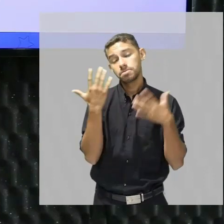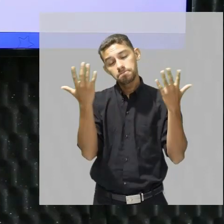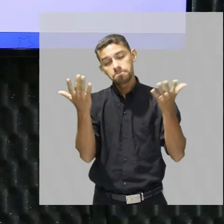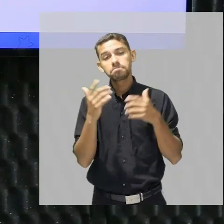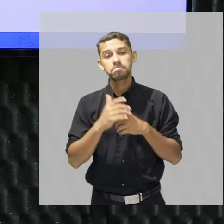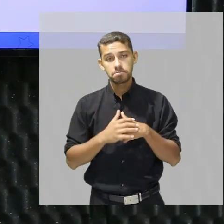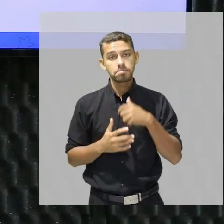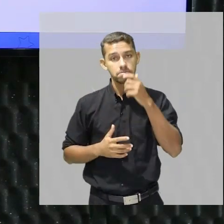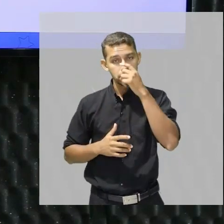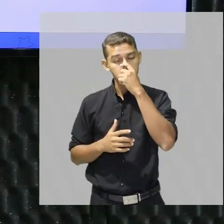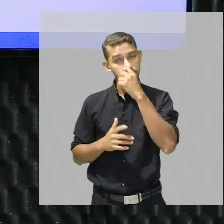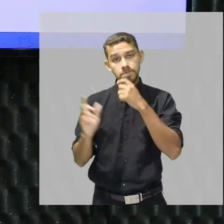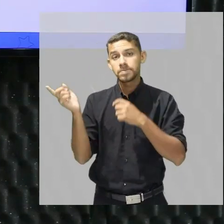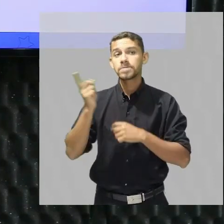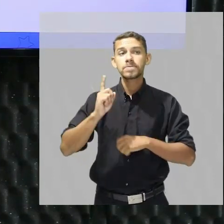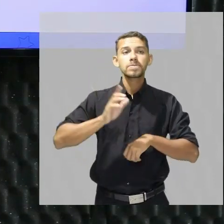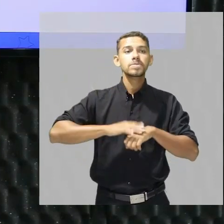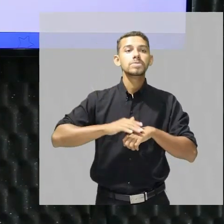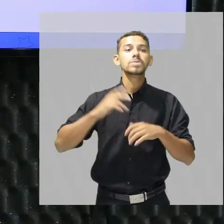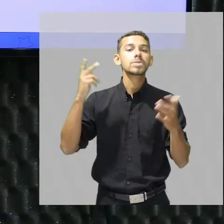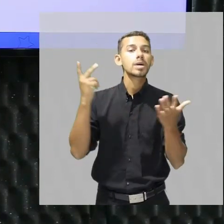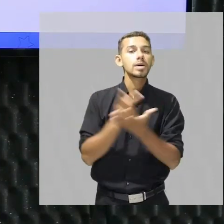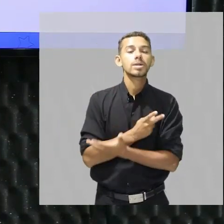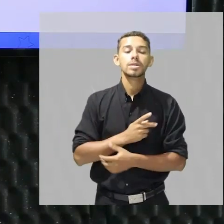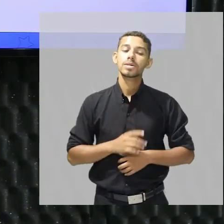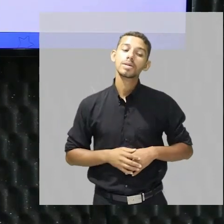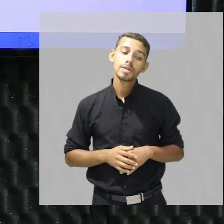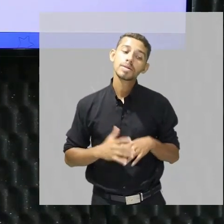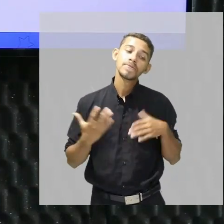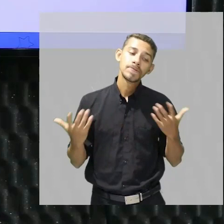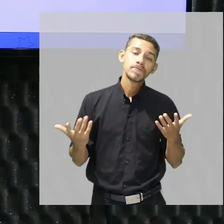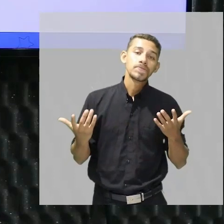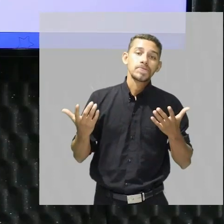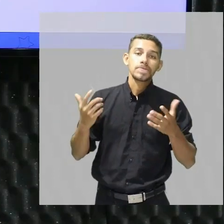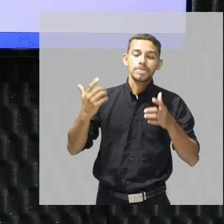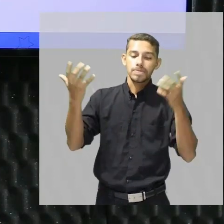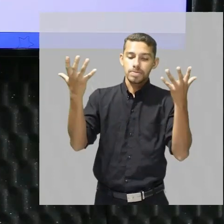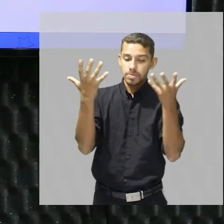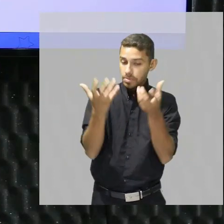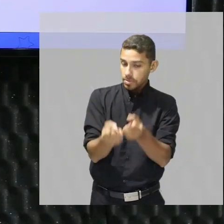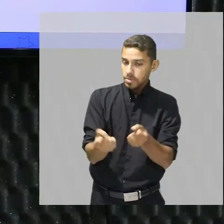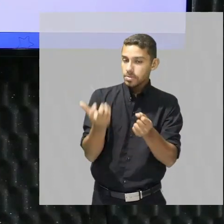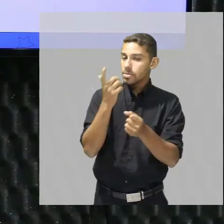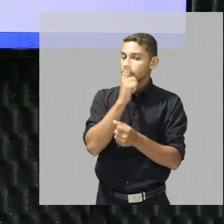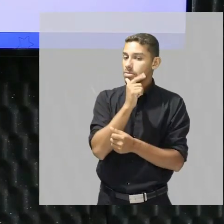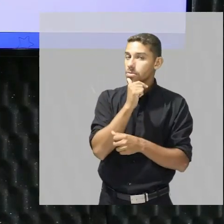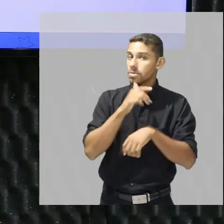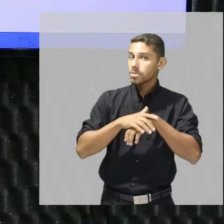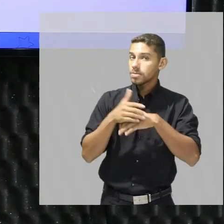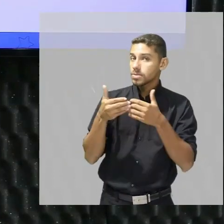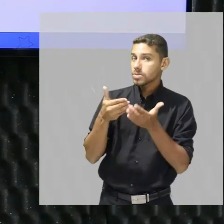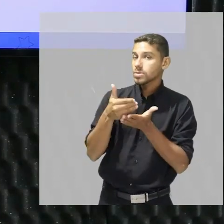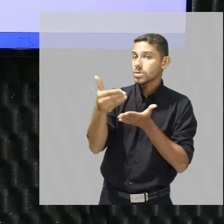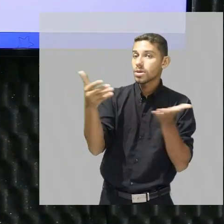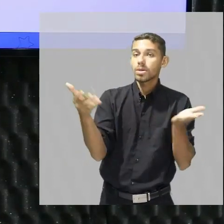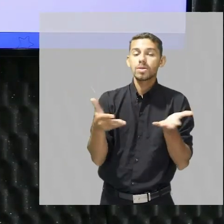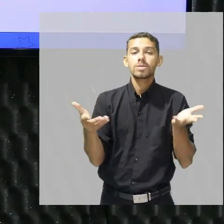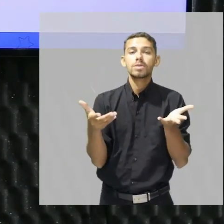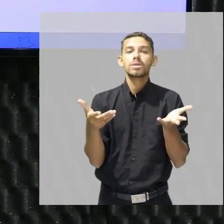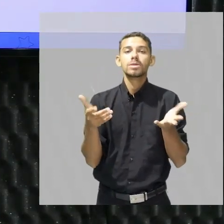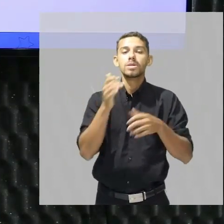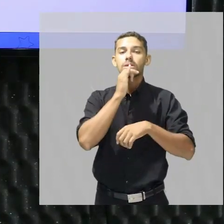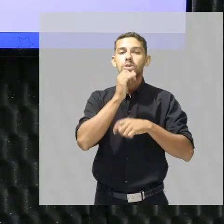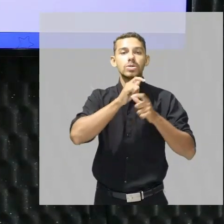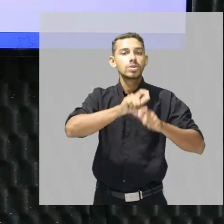água, tá? Não. Por quê? Se o ambiente agora ele começa a ser habitado, vai acontecer